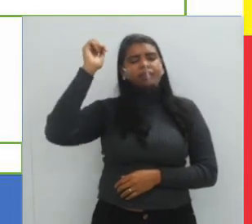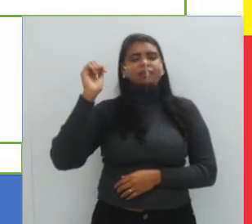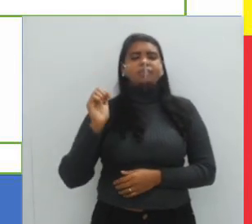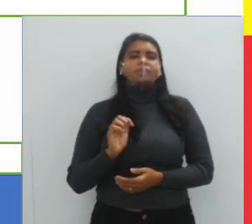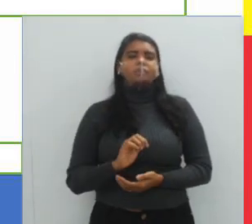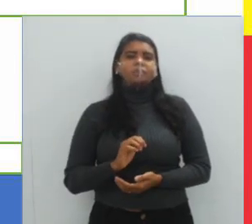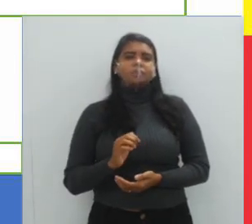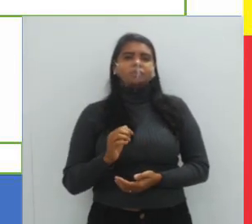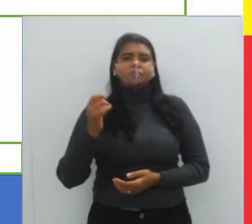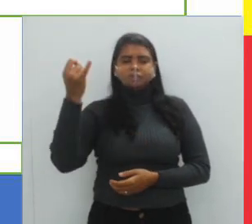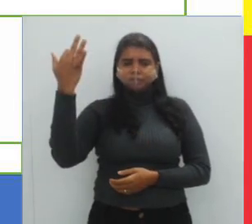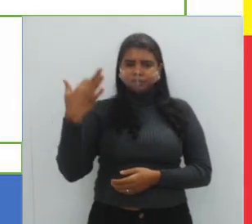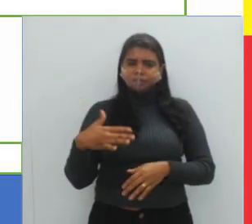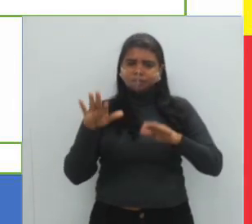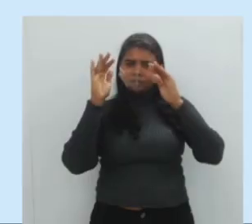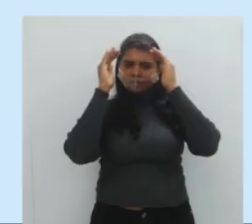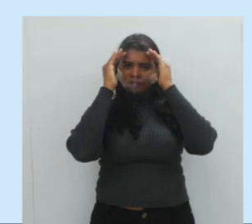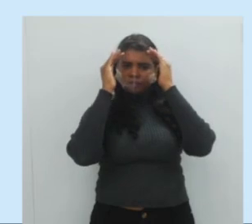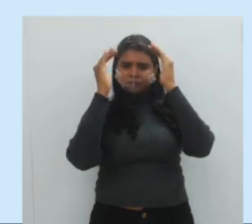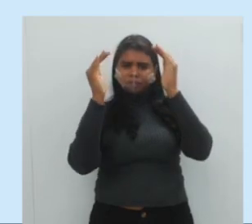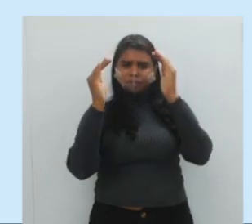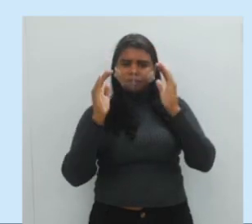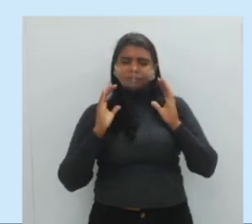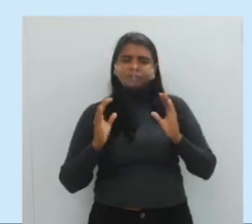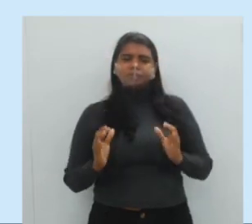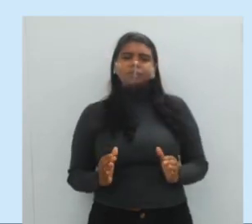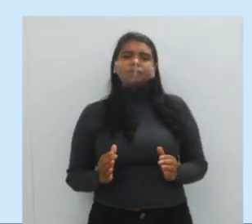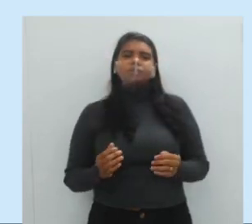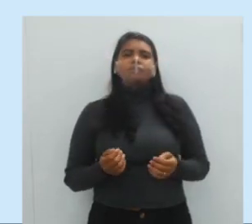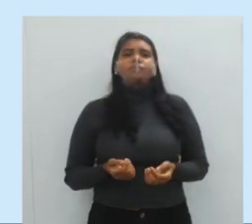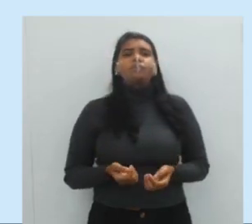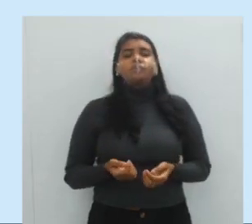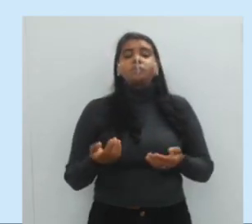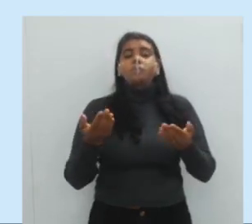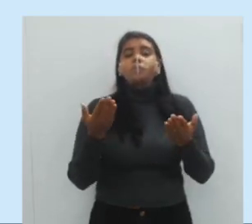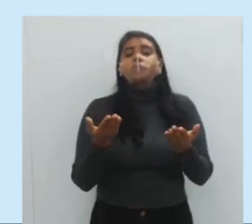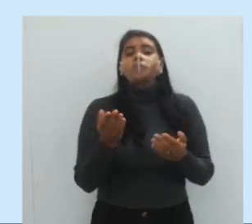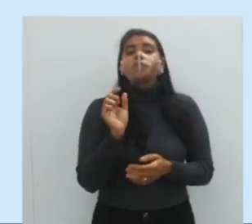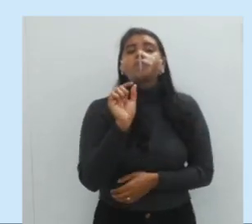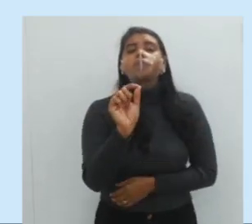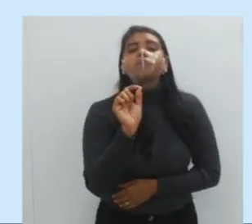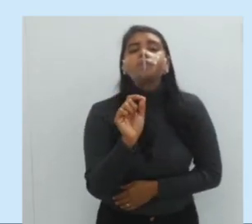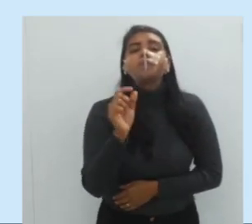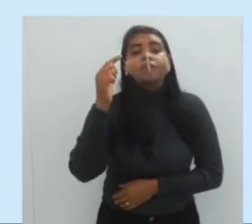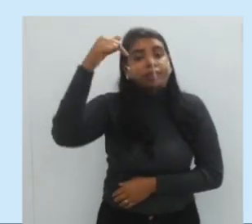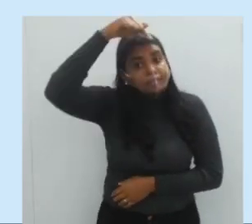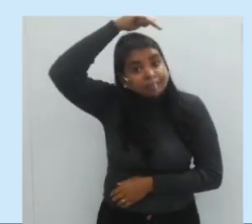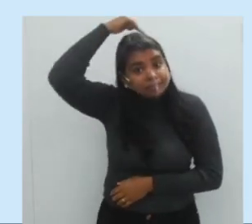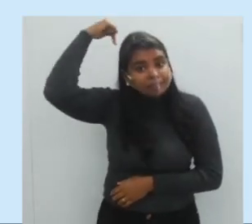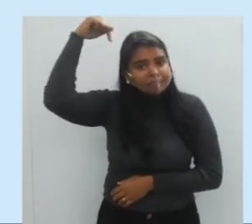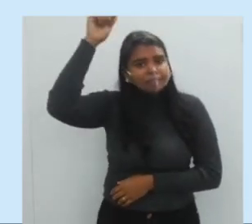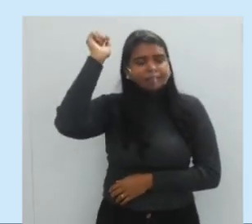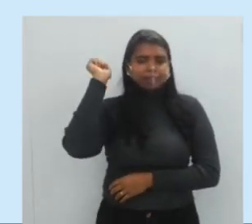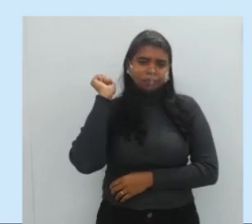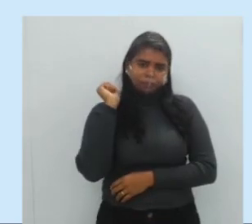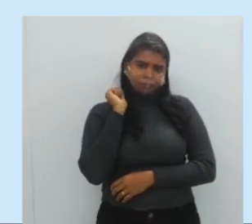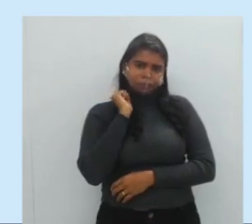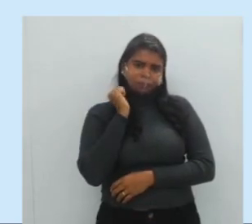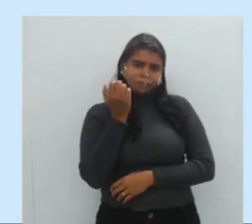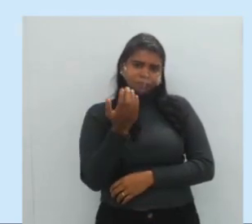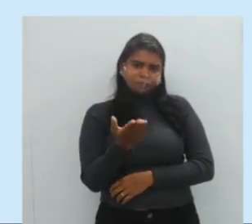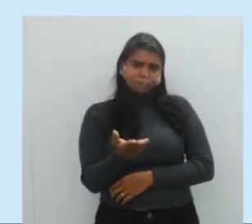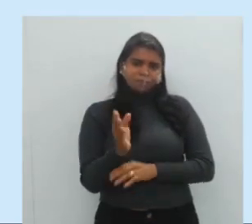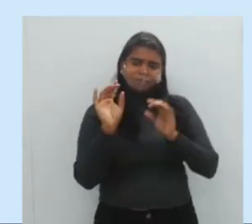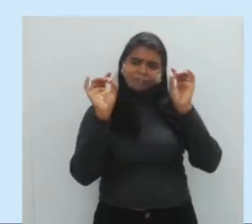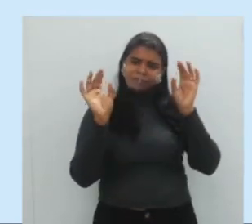falando muito aqui em rito, respeito, a simbologia, certo? Mas o que é sagrado? O que é algo